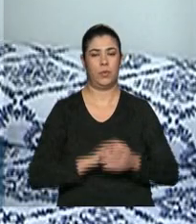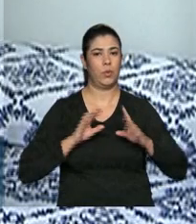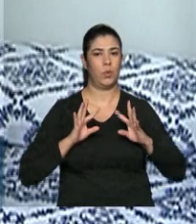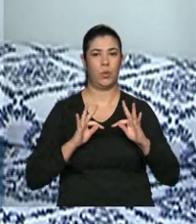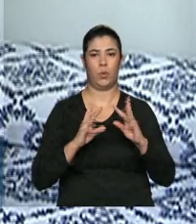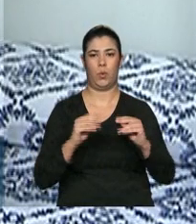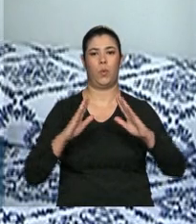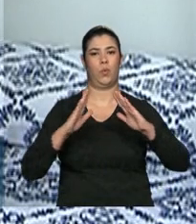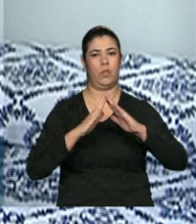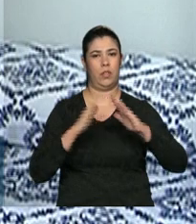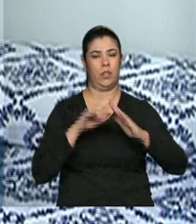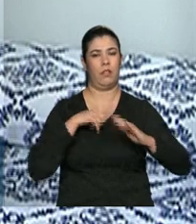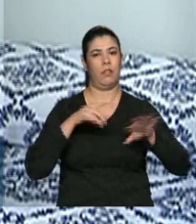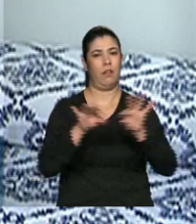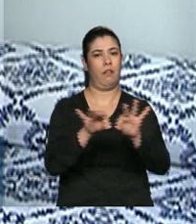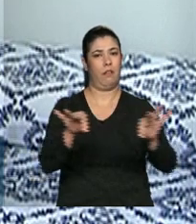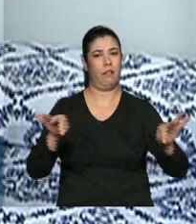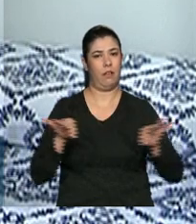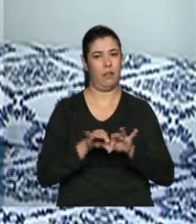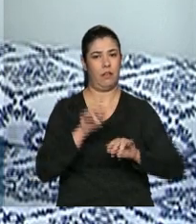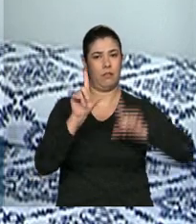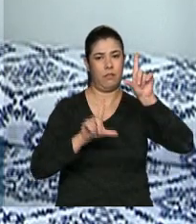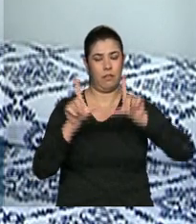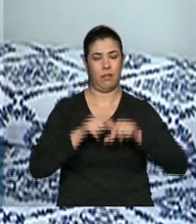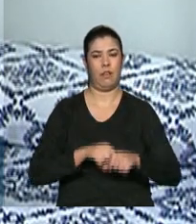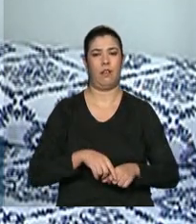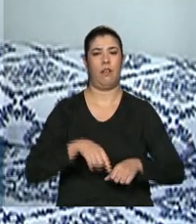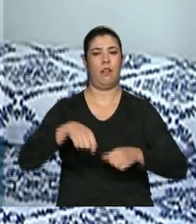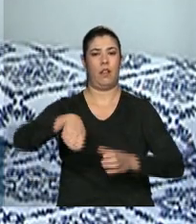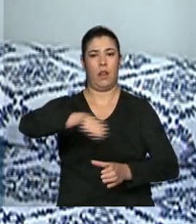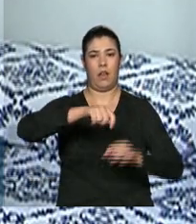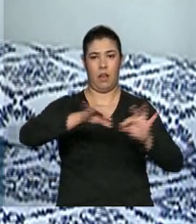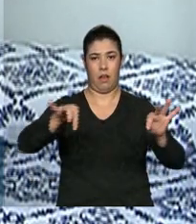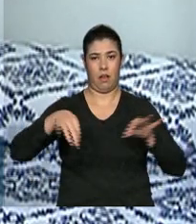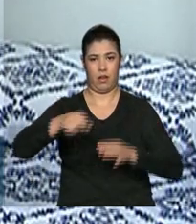Todas as casas têm sala, cozinha, banheiro, dois quartos.